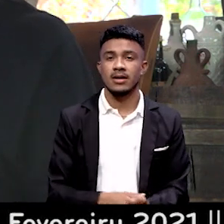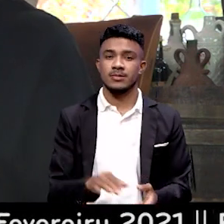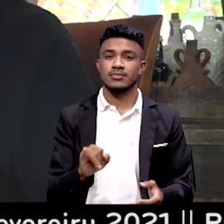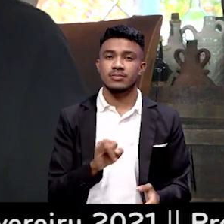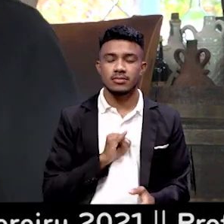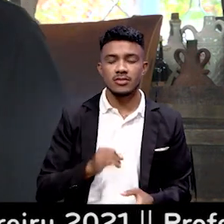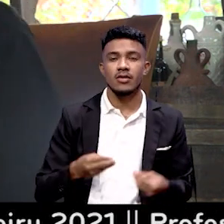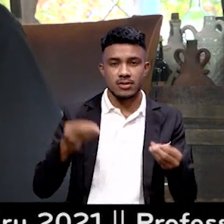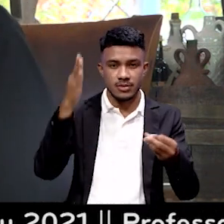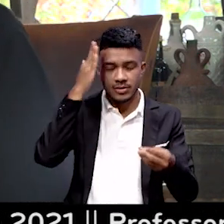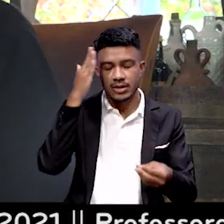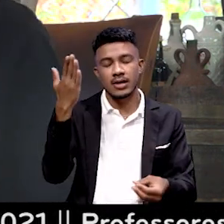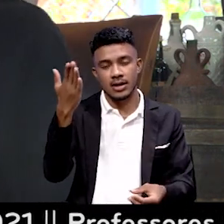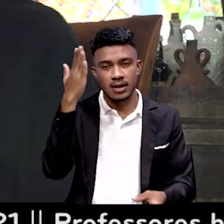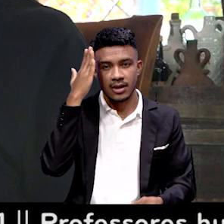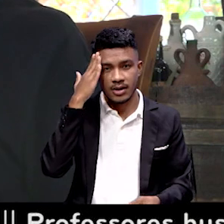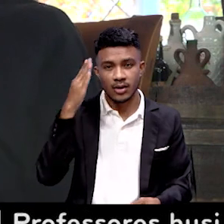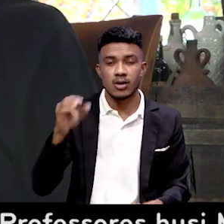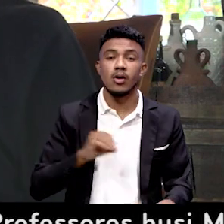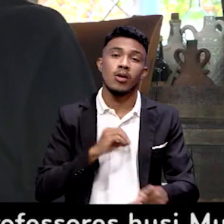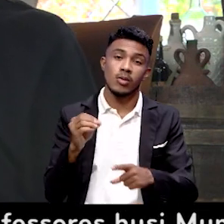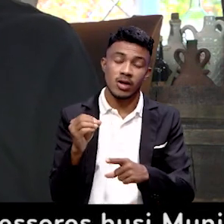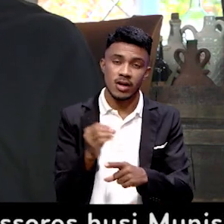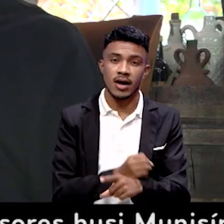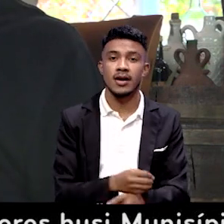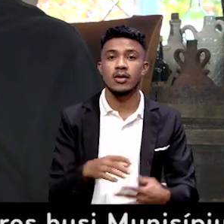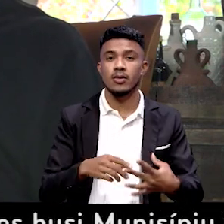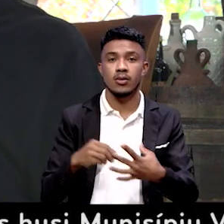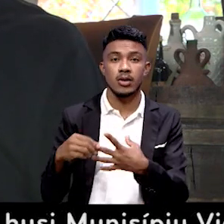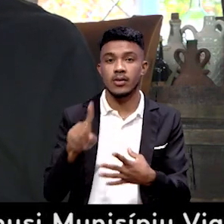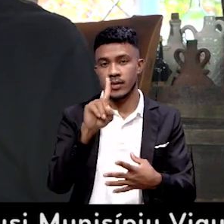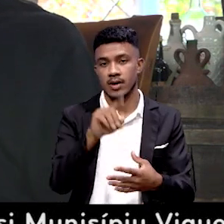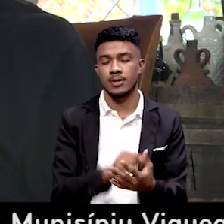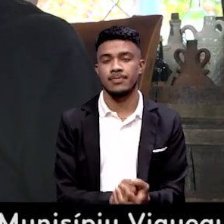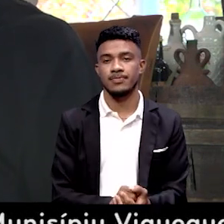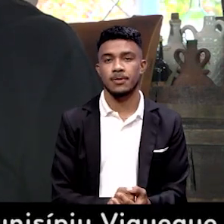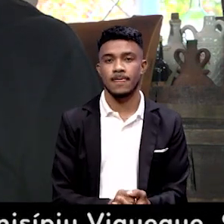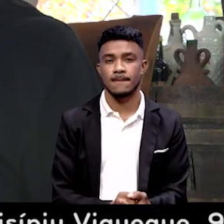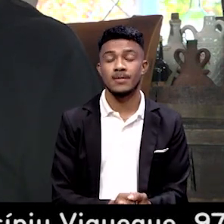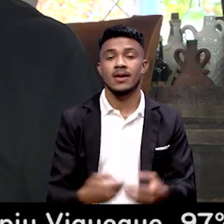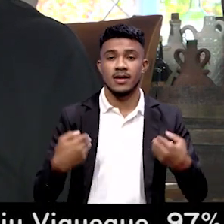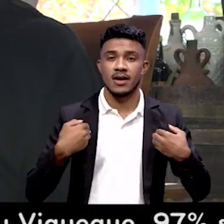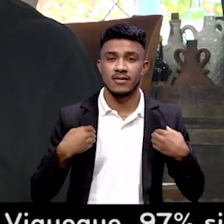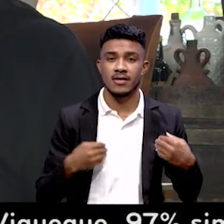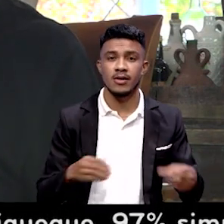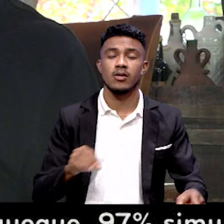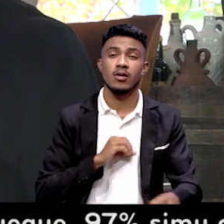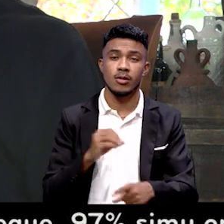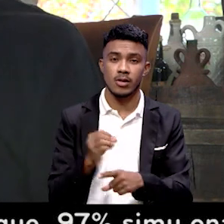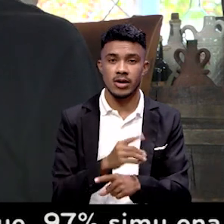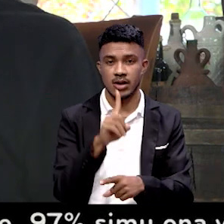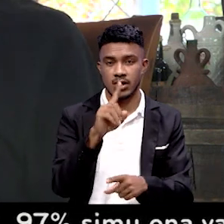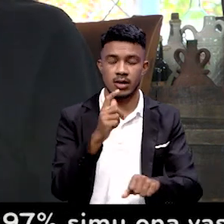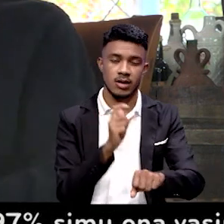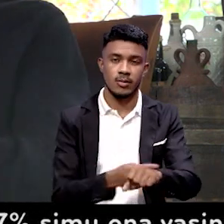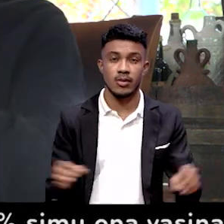nem a técnica, nem a oportunidade única. Né? E tá a dia, se é a oportunidade de estar. Olha